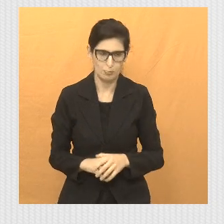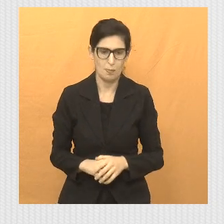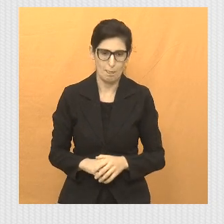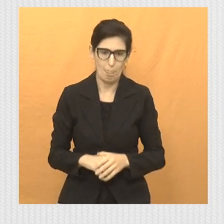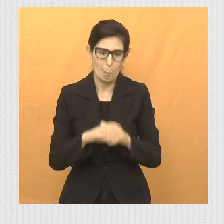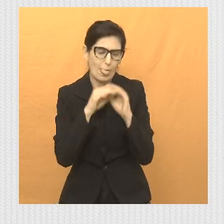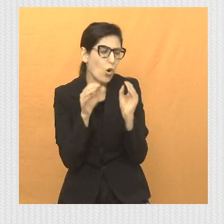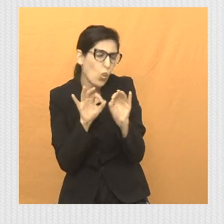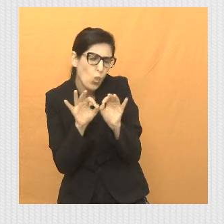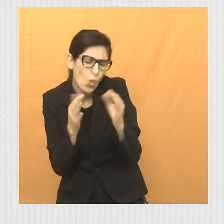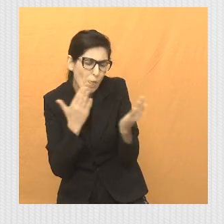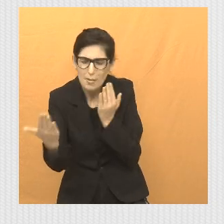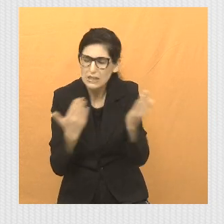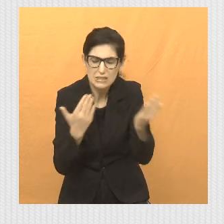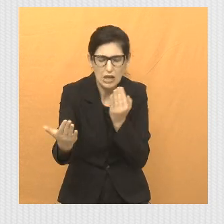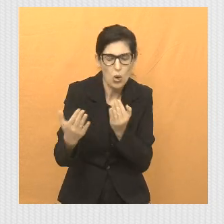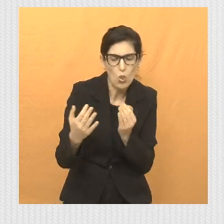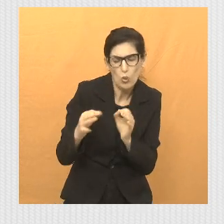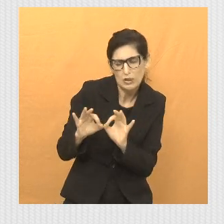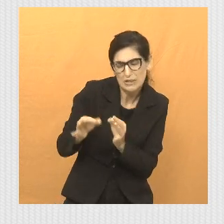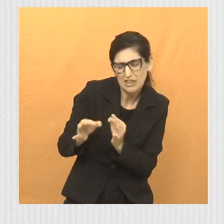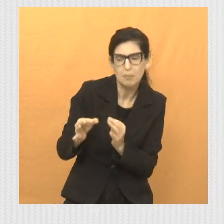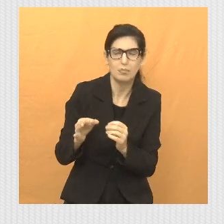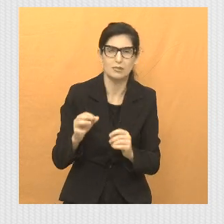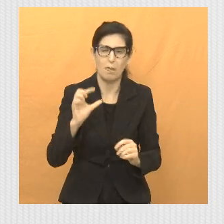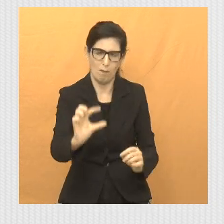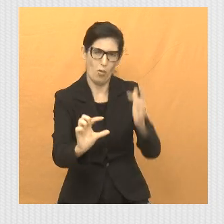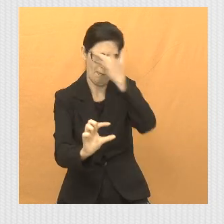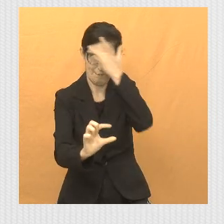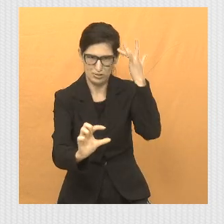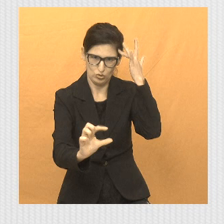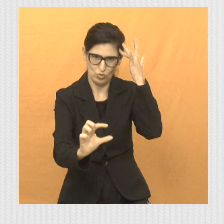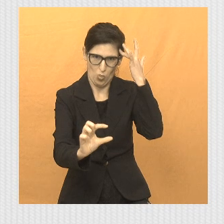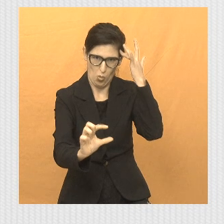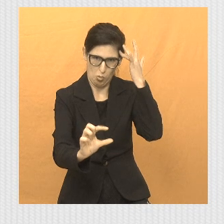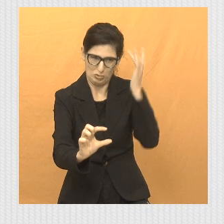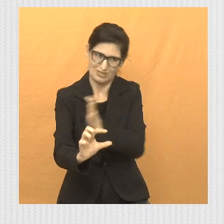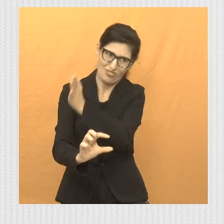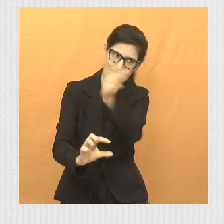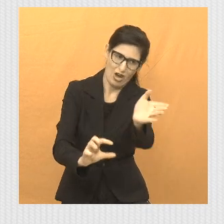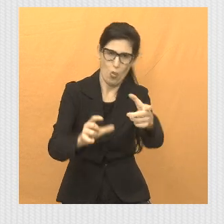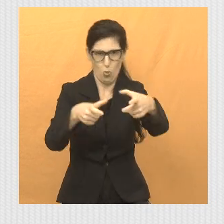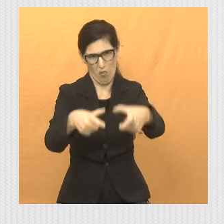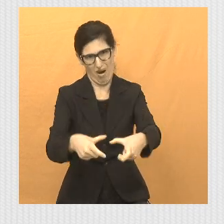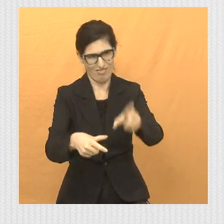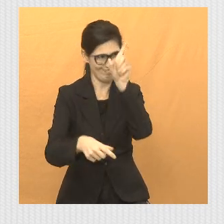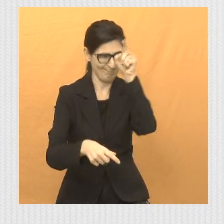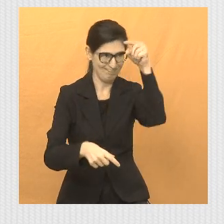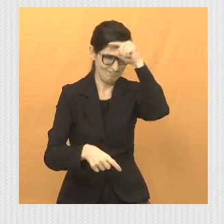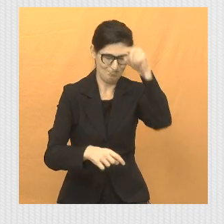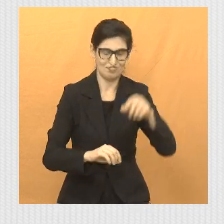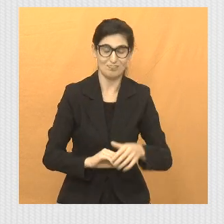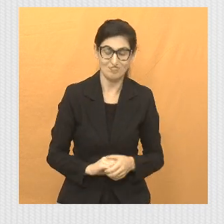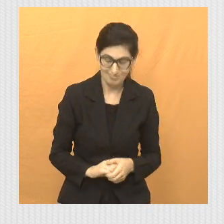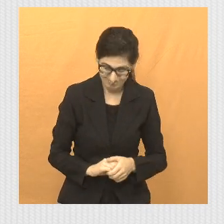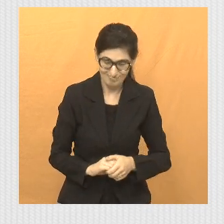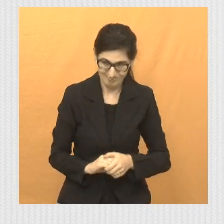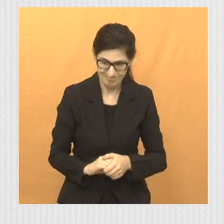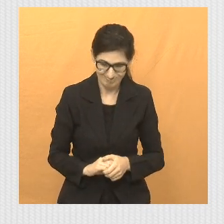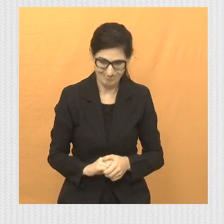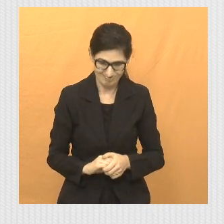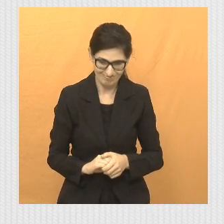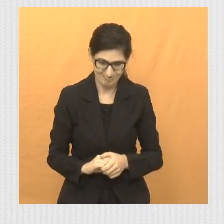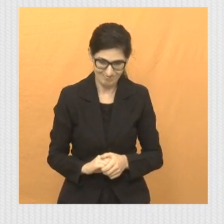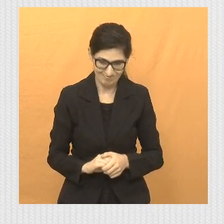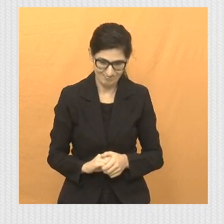produzido um número menor de atendimentos e de consultas na unidade de saúde, ela garantiu o acompanhamento